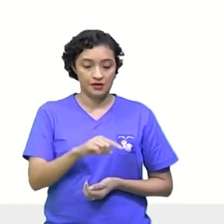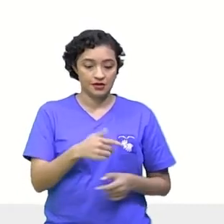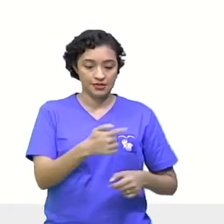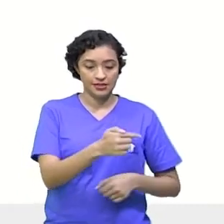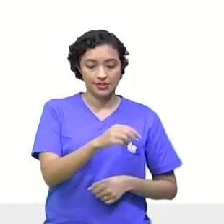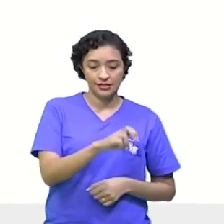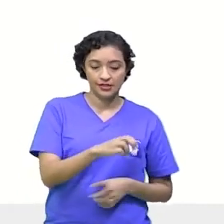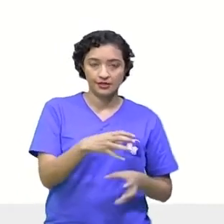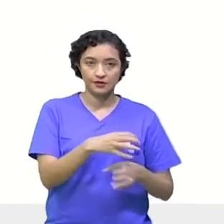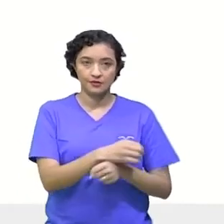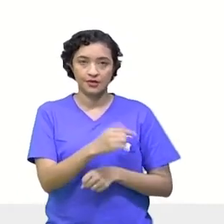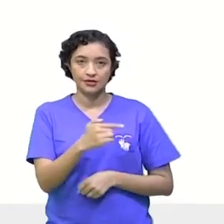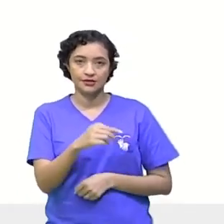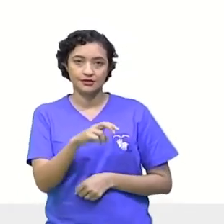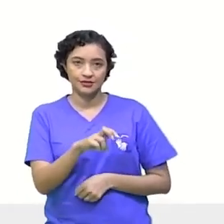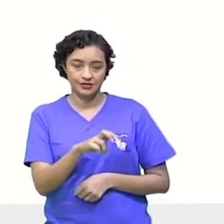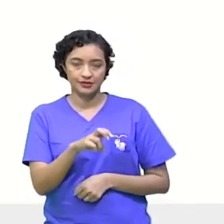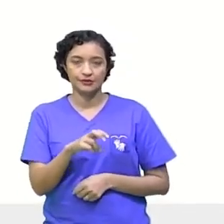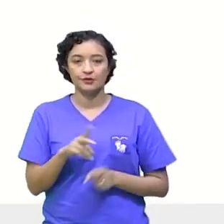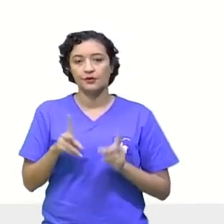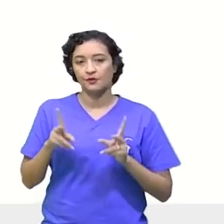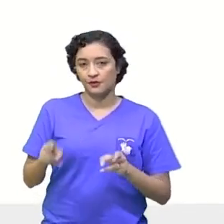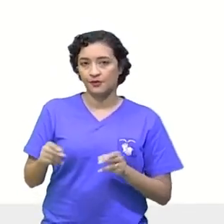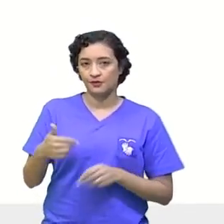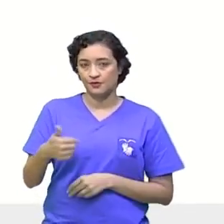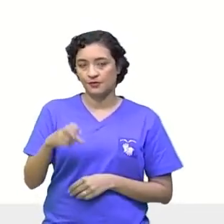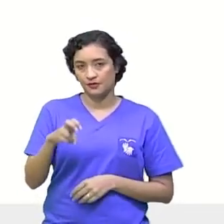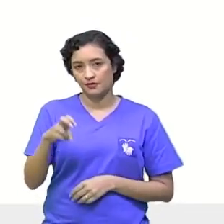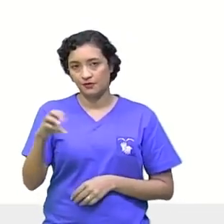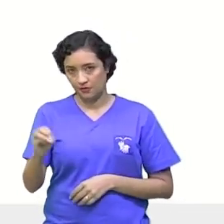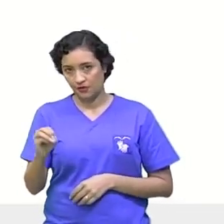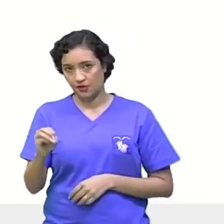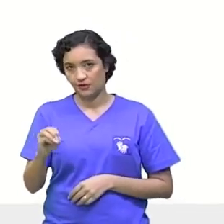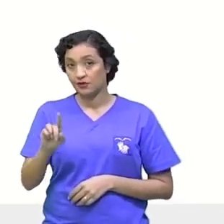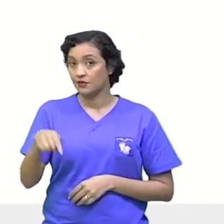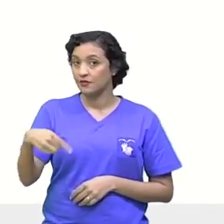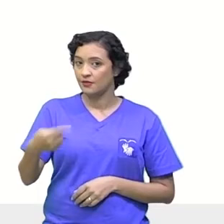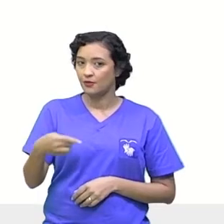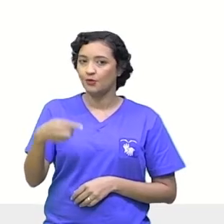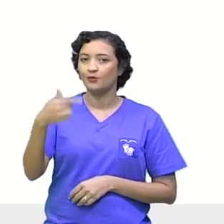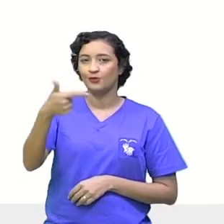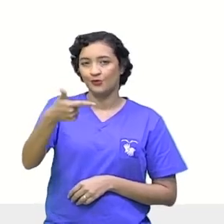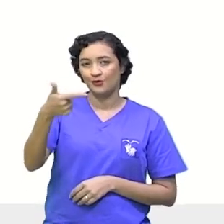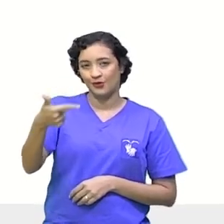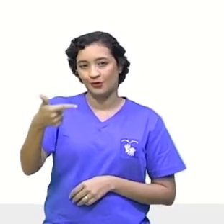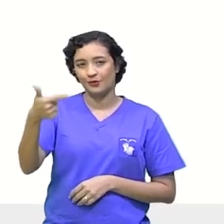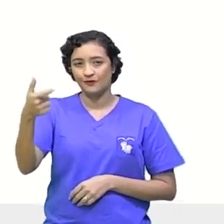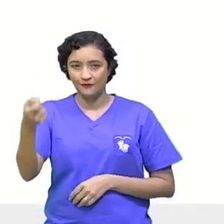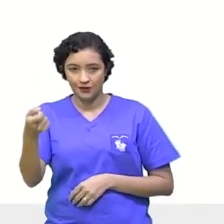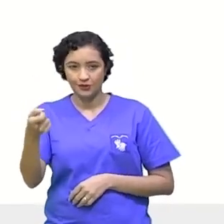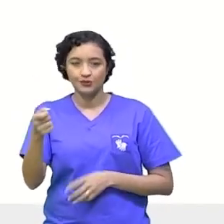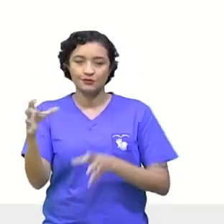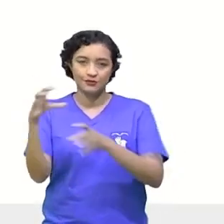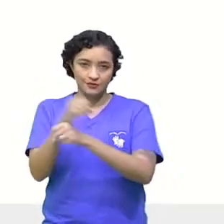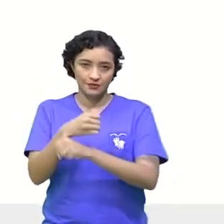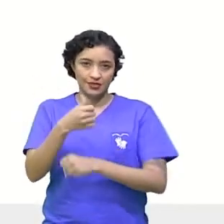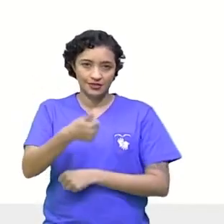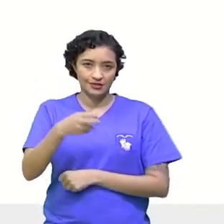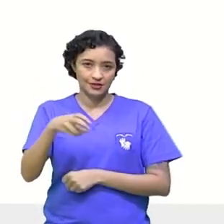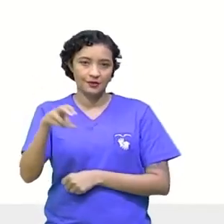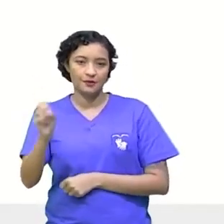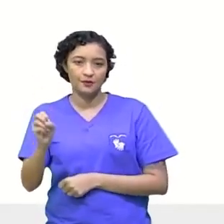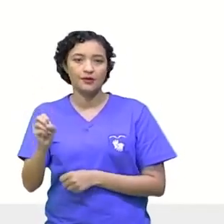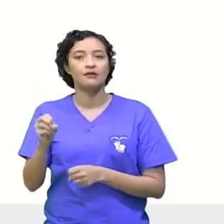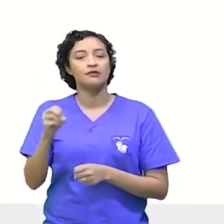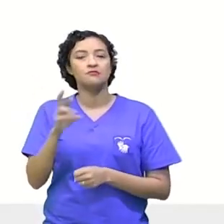150. Fazendo a soma, nós temos o quê? 0, 7, 2 mais 1, 3. Muito